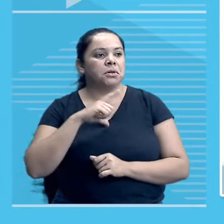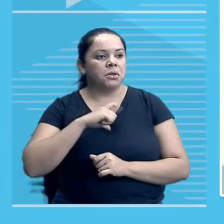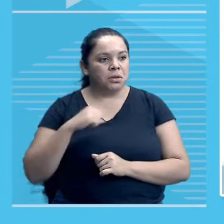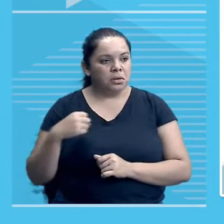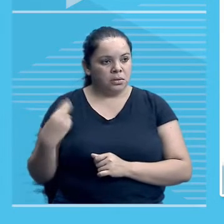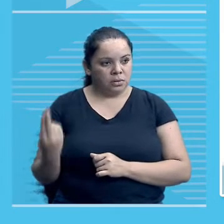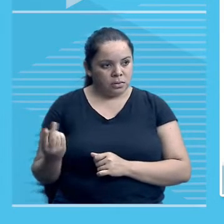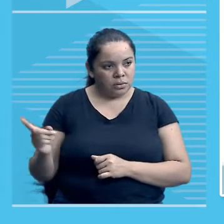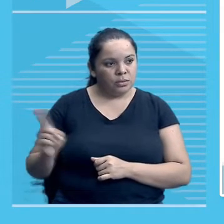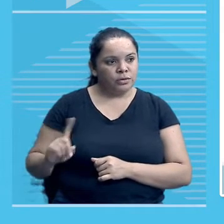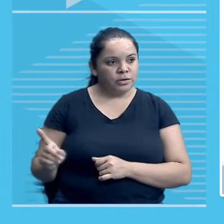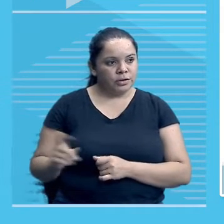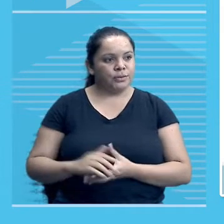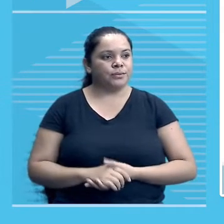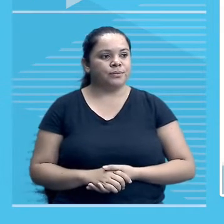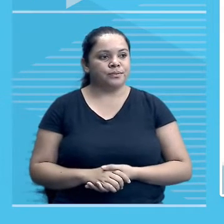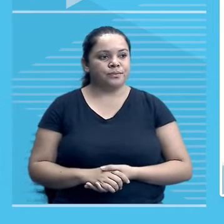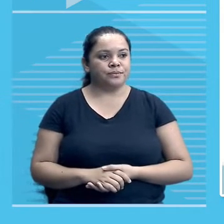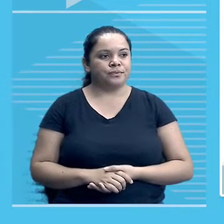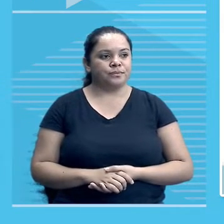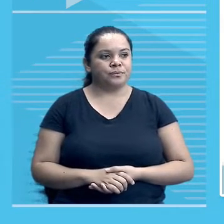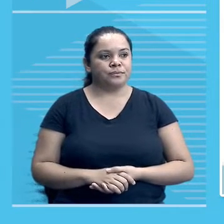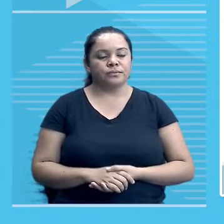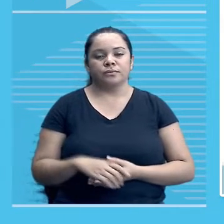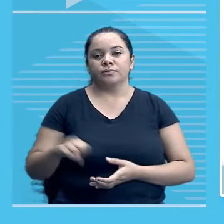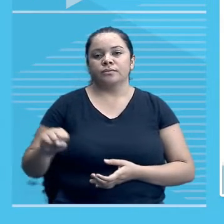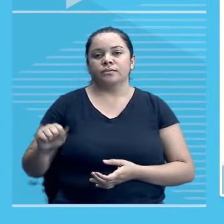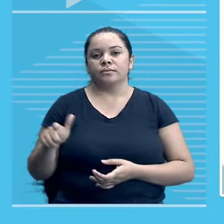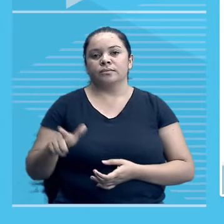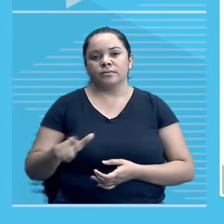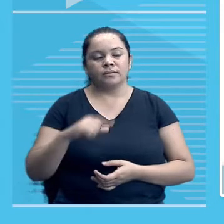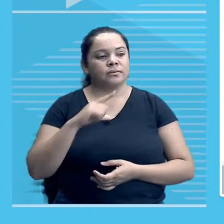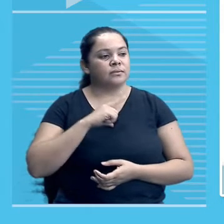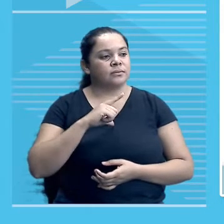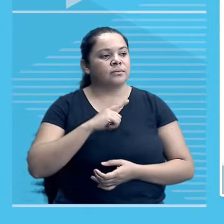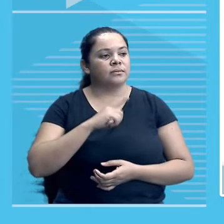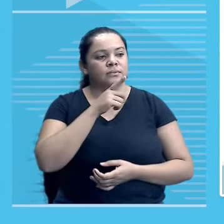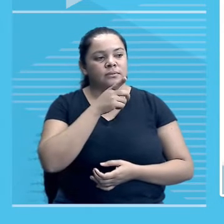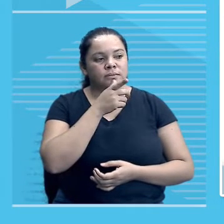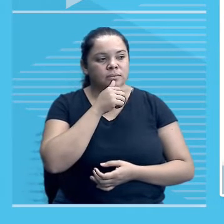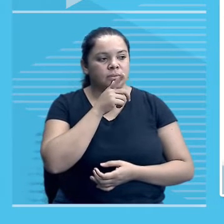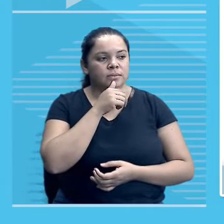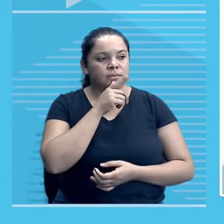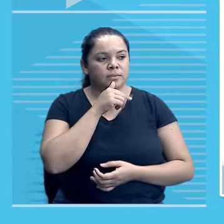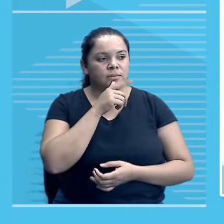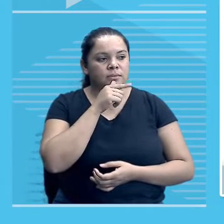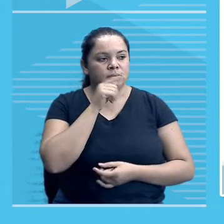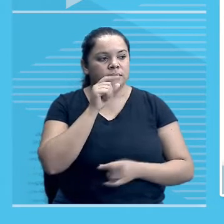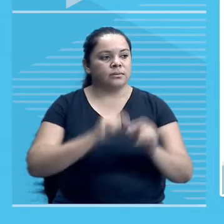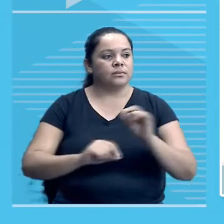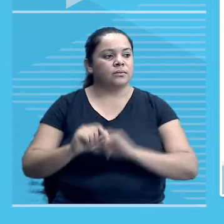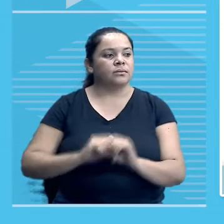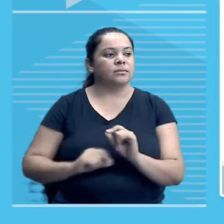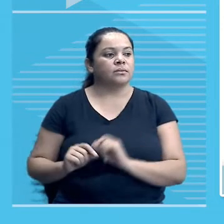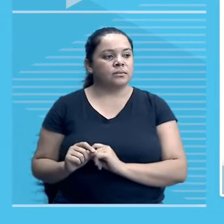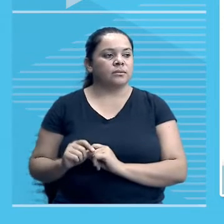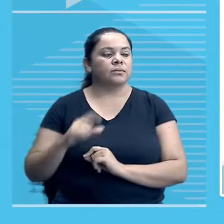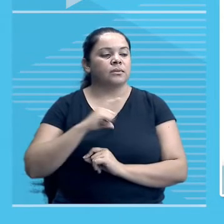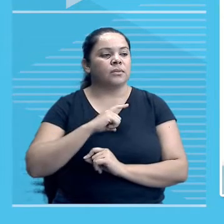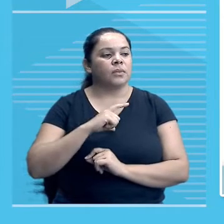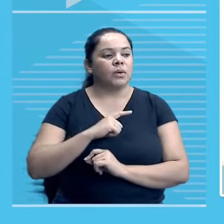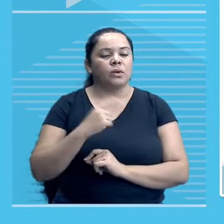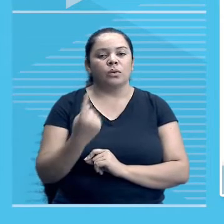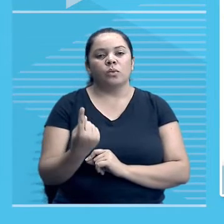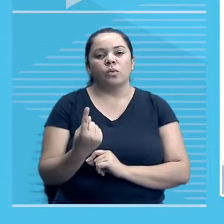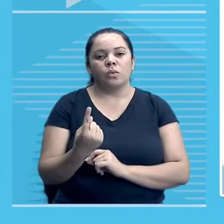chamado desidratado ou anidro. Sal hidratado, já está dizendo, são sais que apresentam uma ou mais hidroxila, uma ou